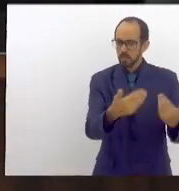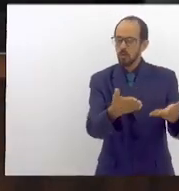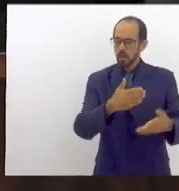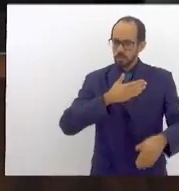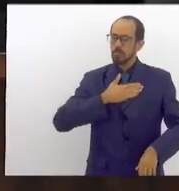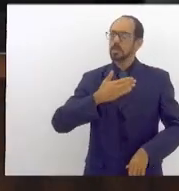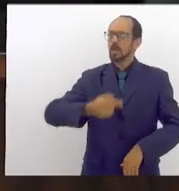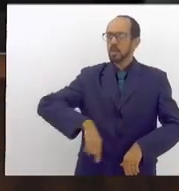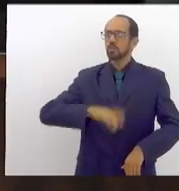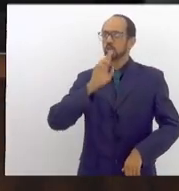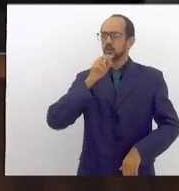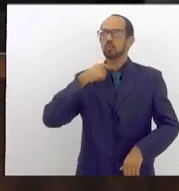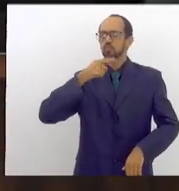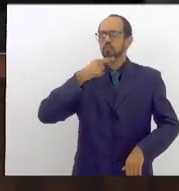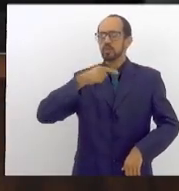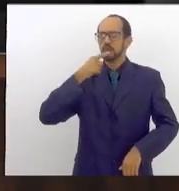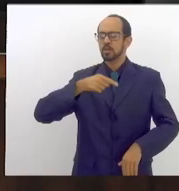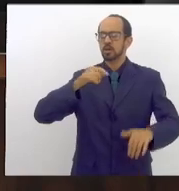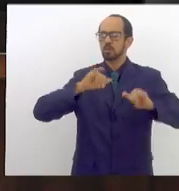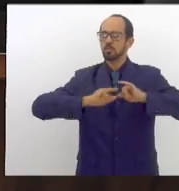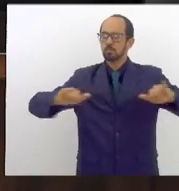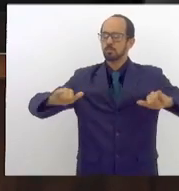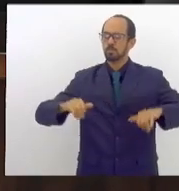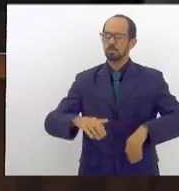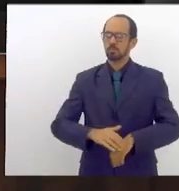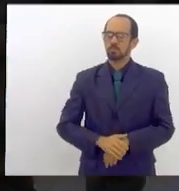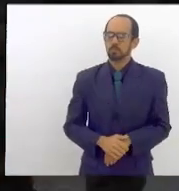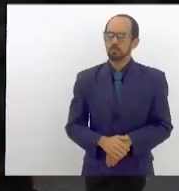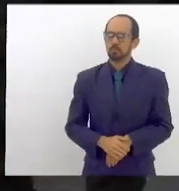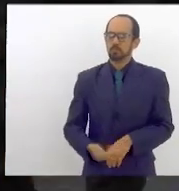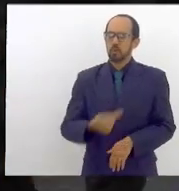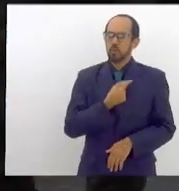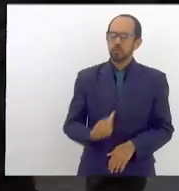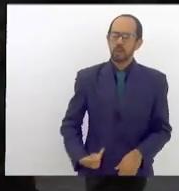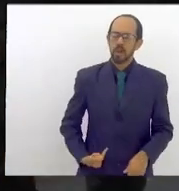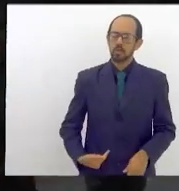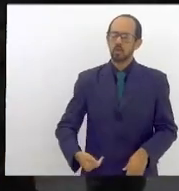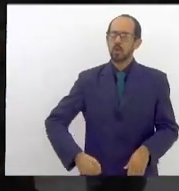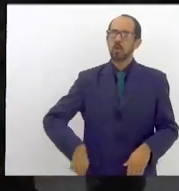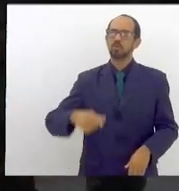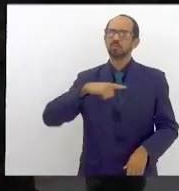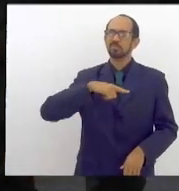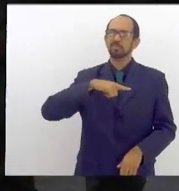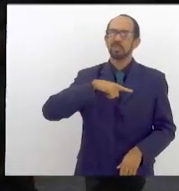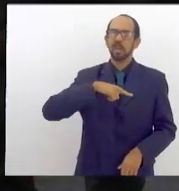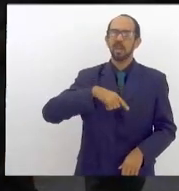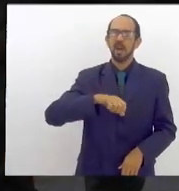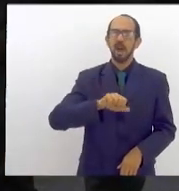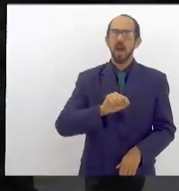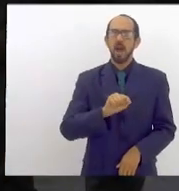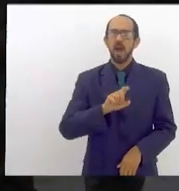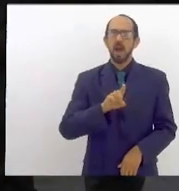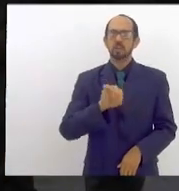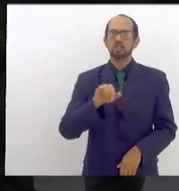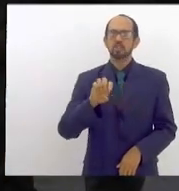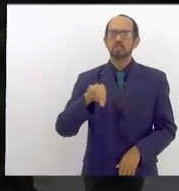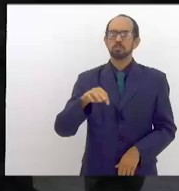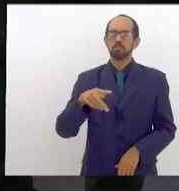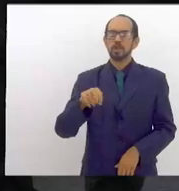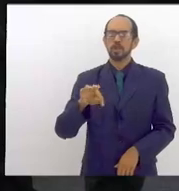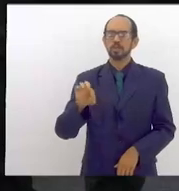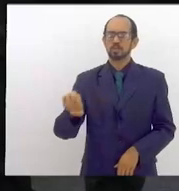nesse momento presente o governador do Estado está de